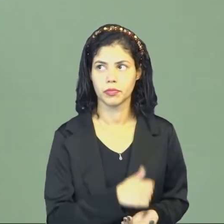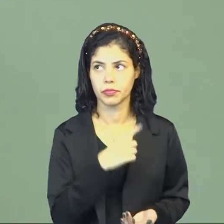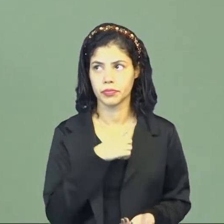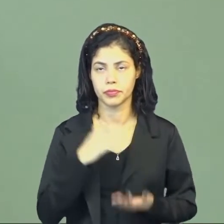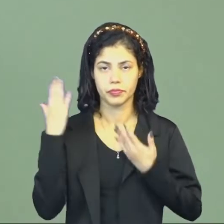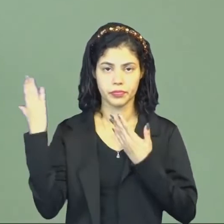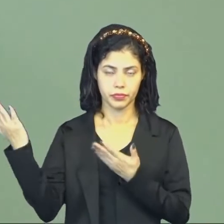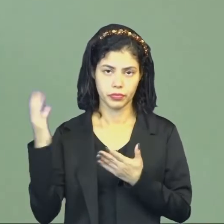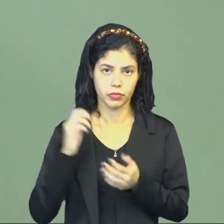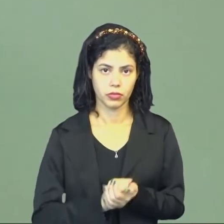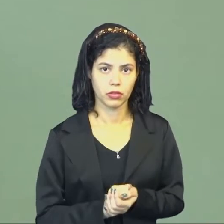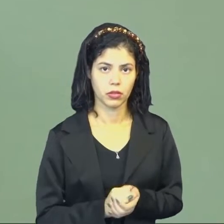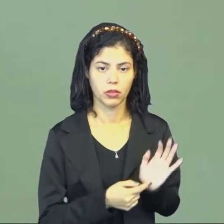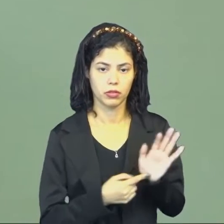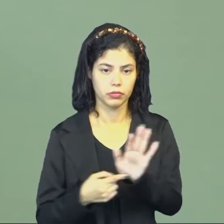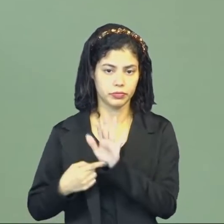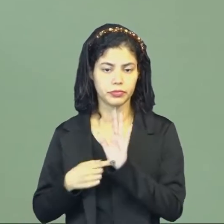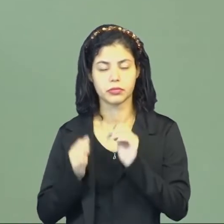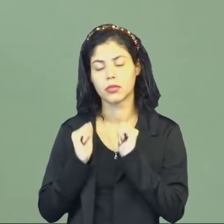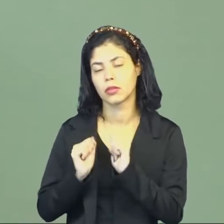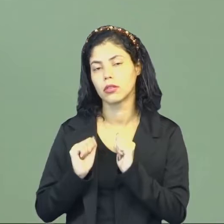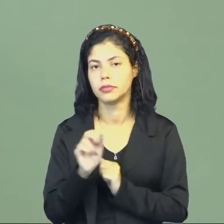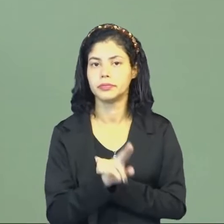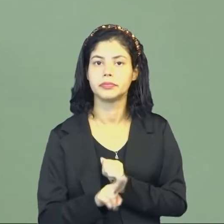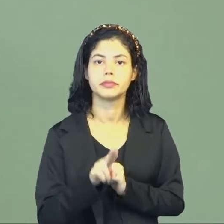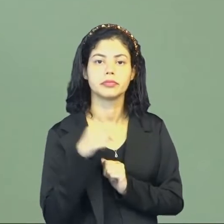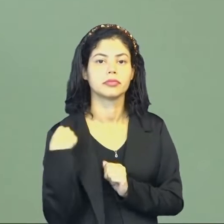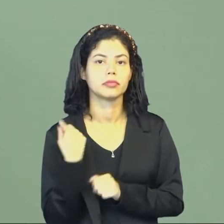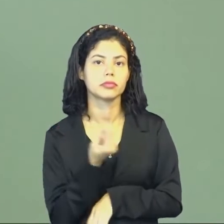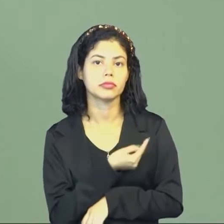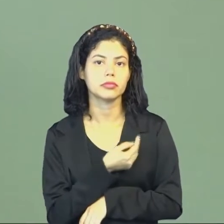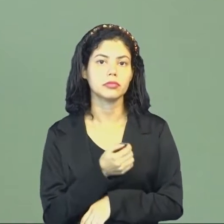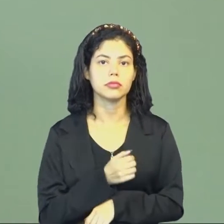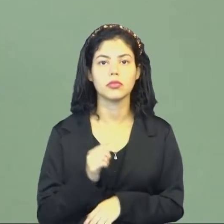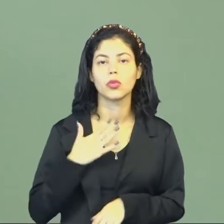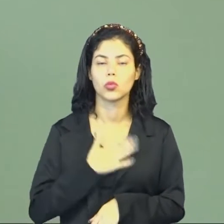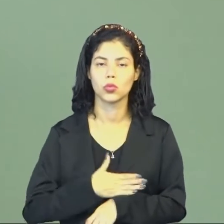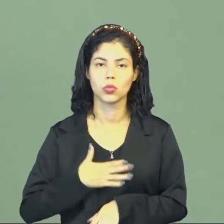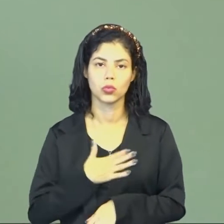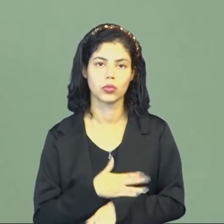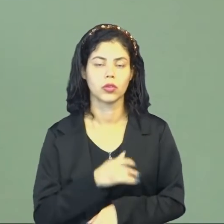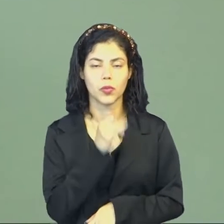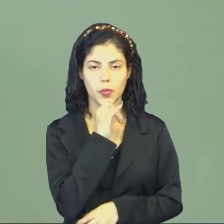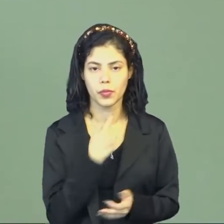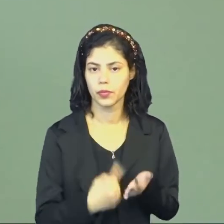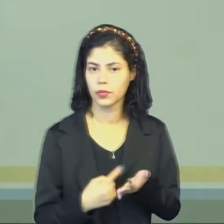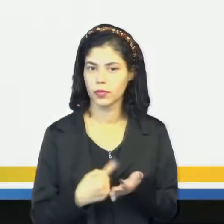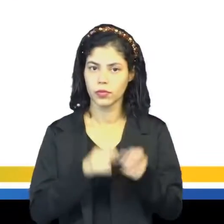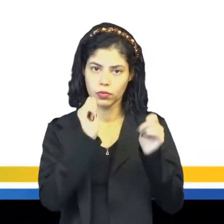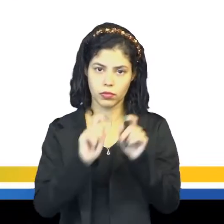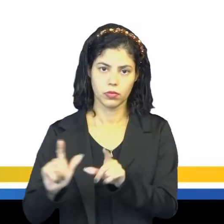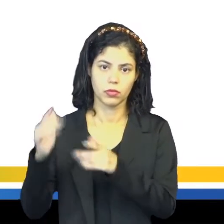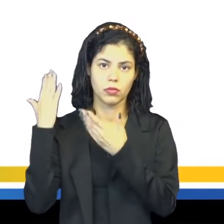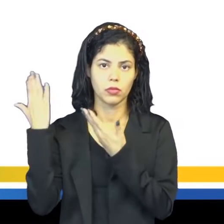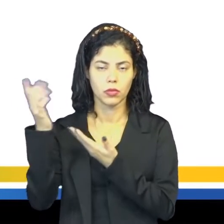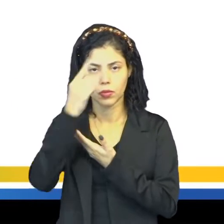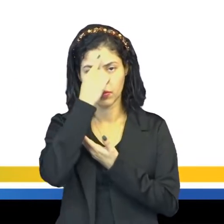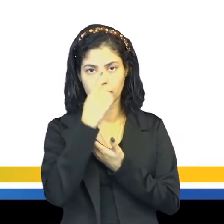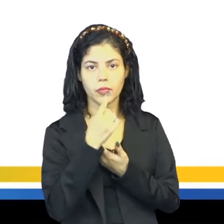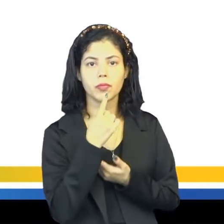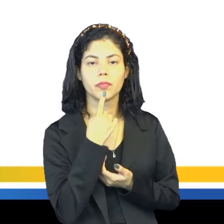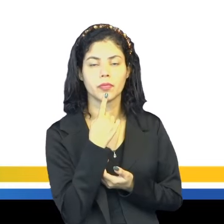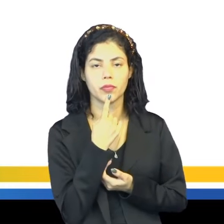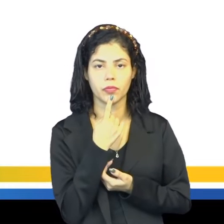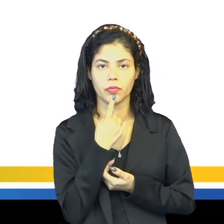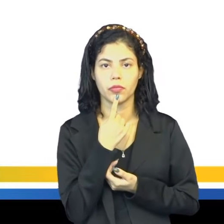nós também, para nos apresentarmos, nós podemos falar sobre os nossos hobbies favoritos. É, de acordo com o slide, né? Olhando ali, nós